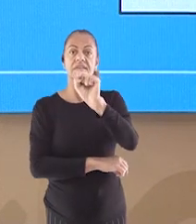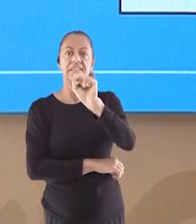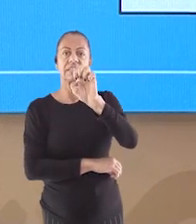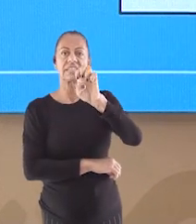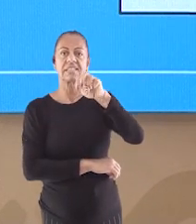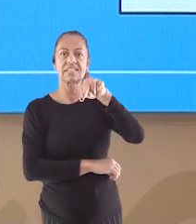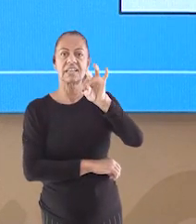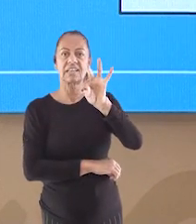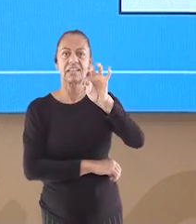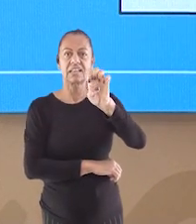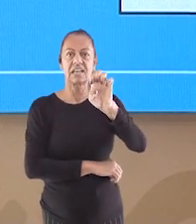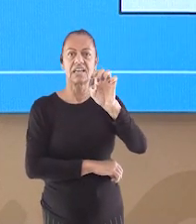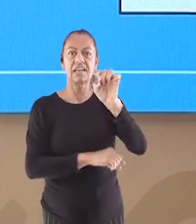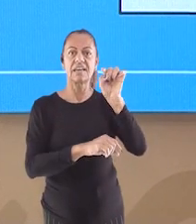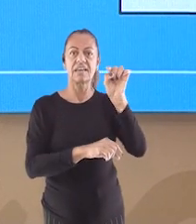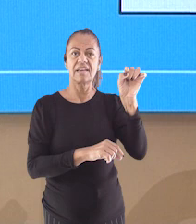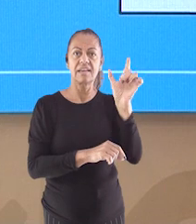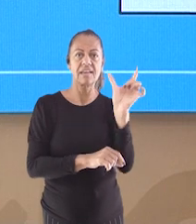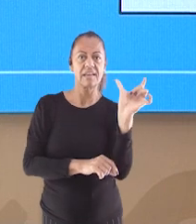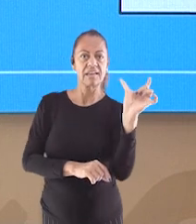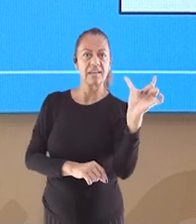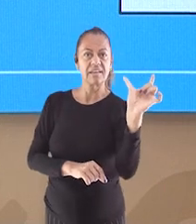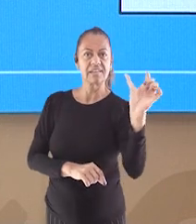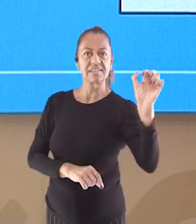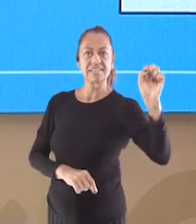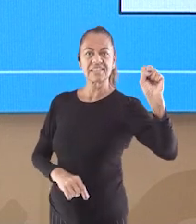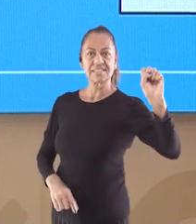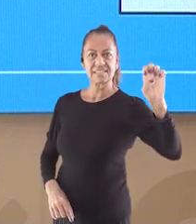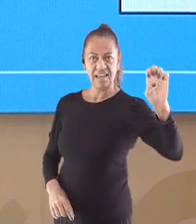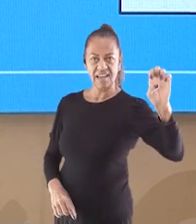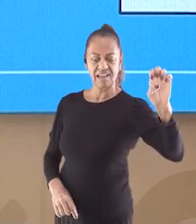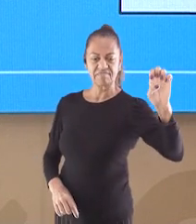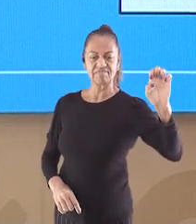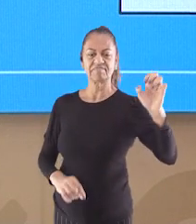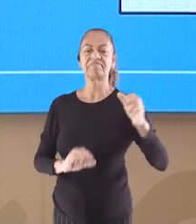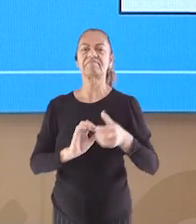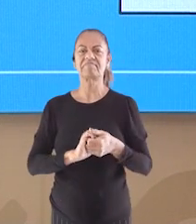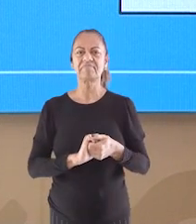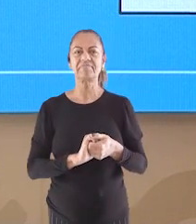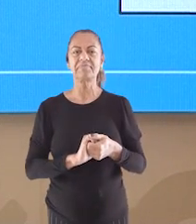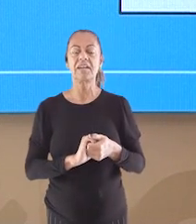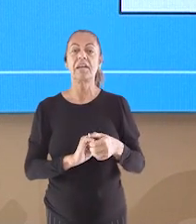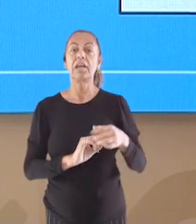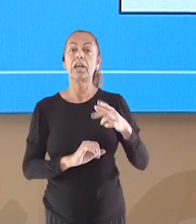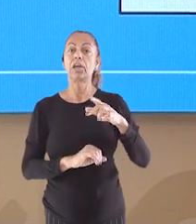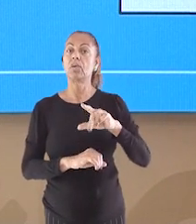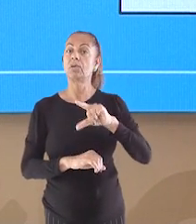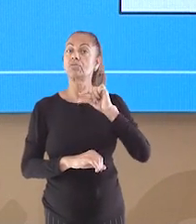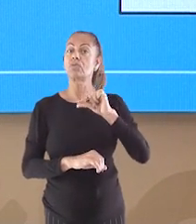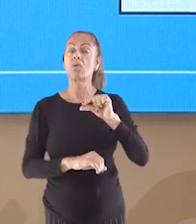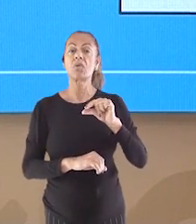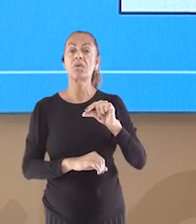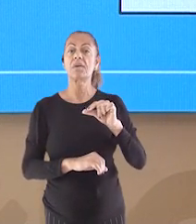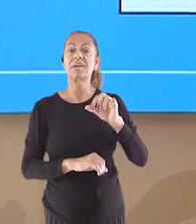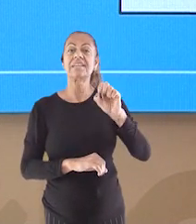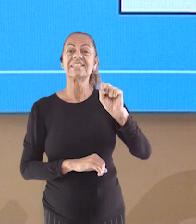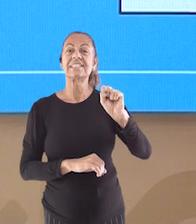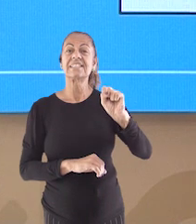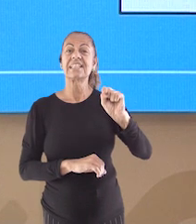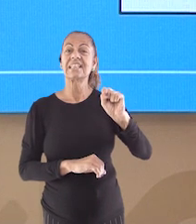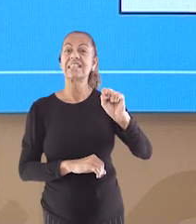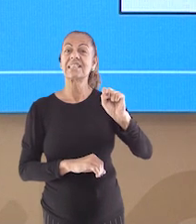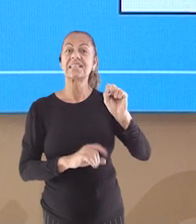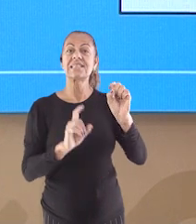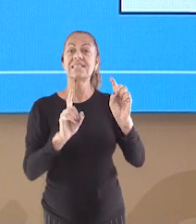orações. Olhem só, sente-se e espere um pouco e também prefiro não me sentar. No caso, os pronomes são o